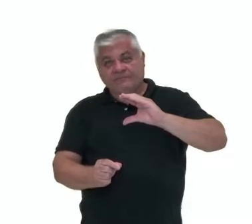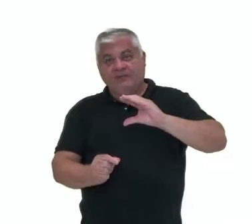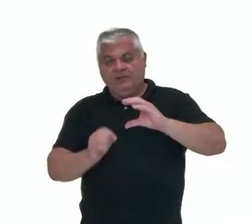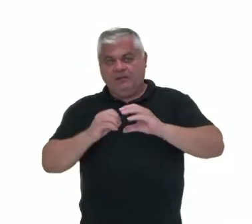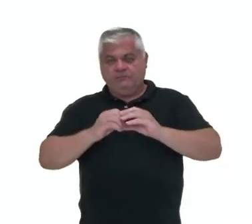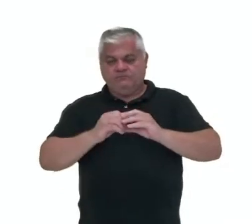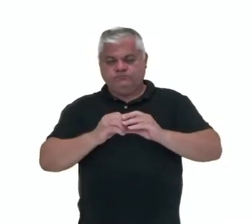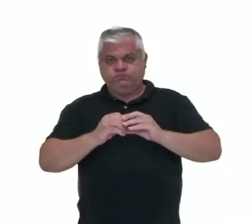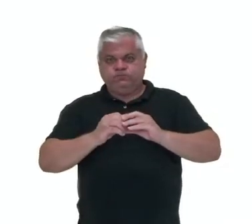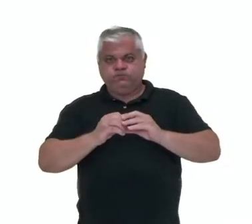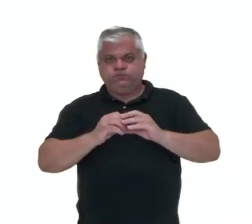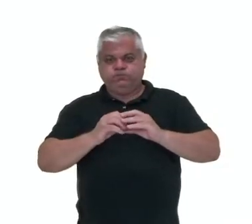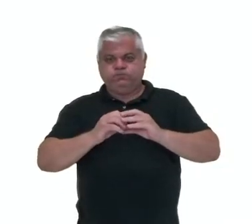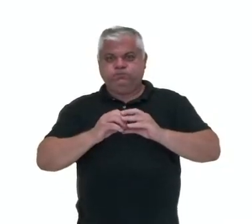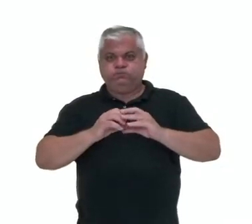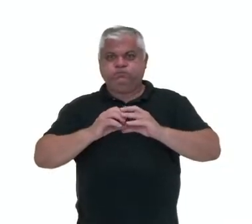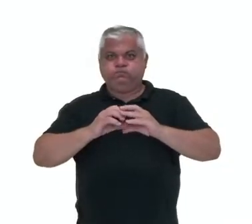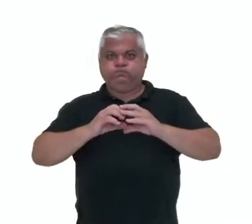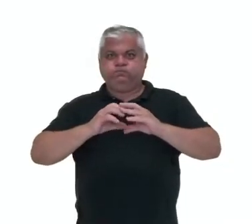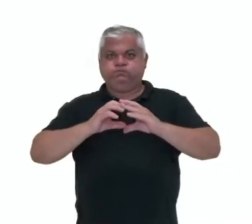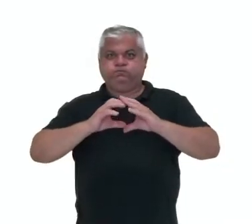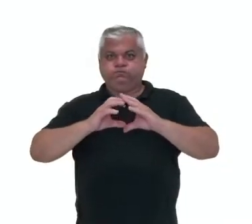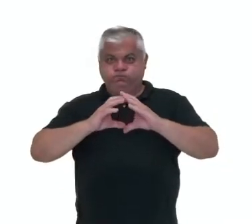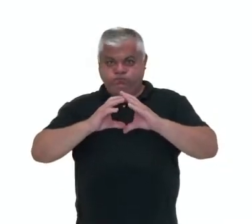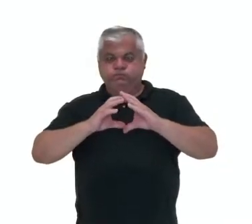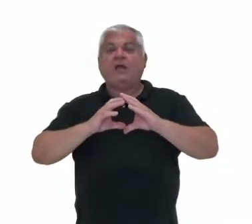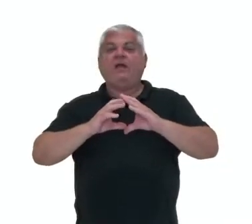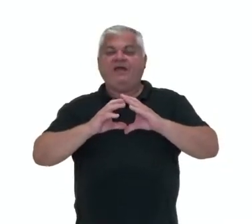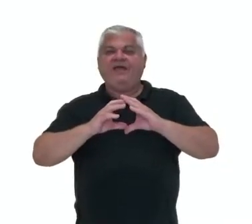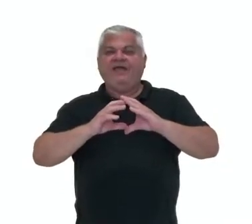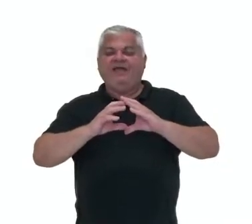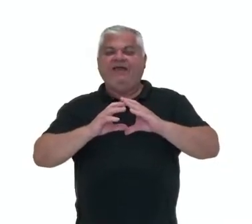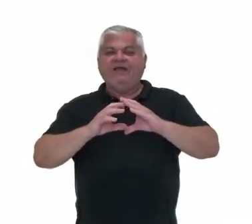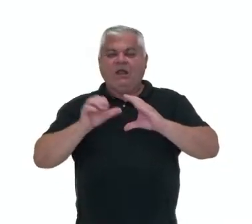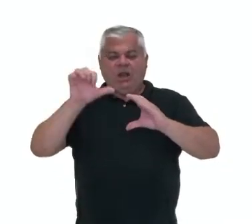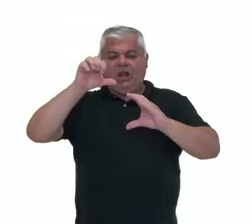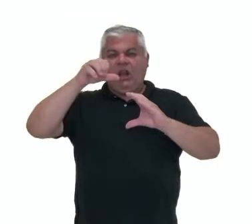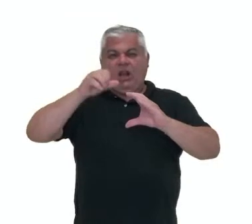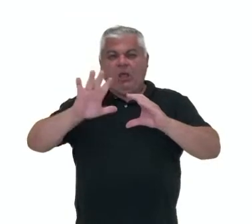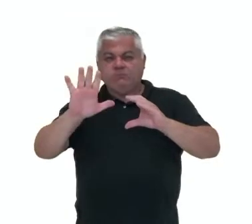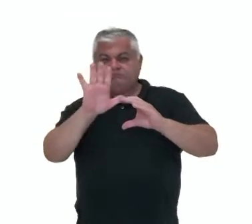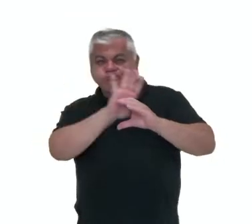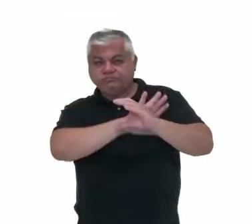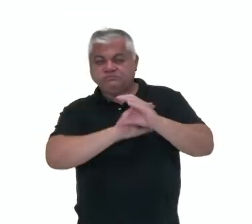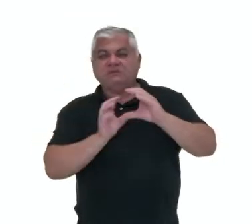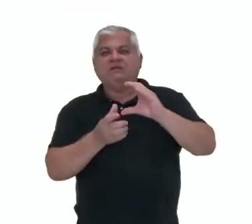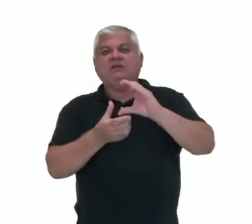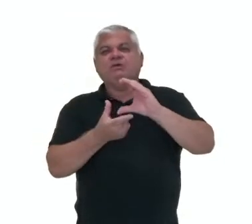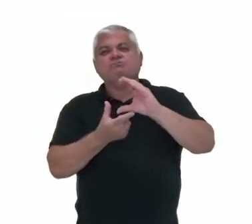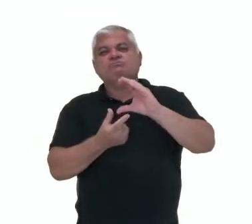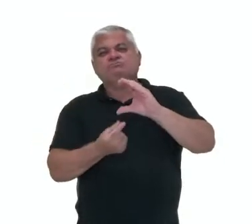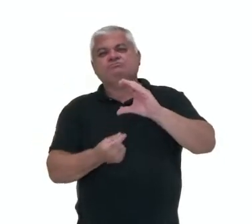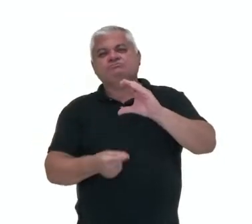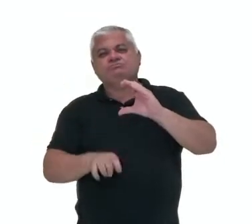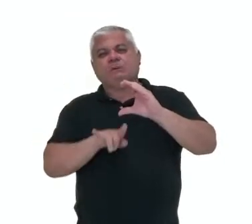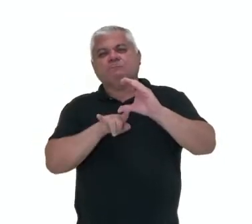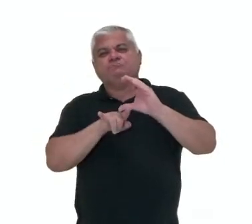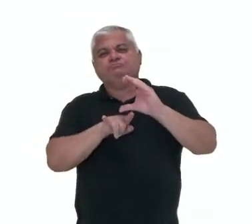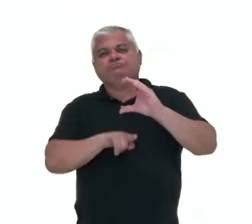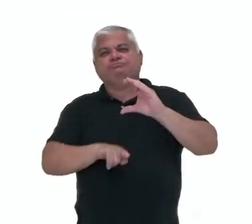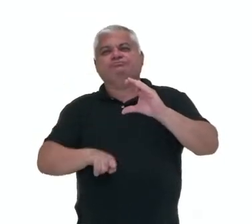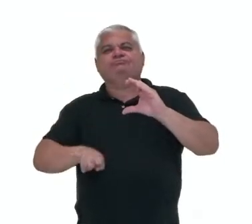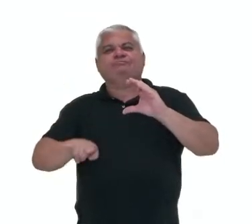bexiga, então, ela vai armazenar esta urina e a urina vai então, né,